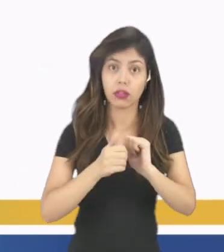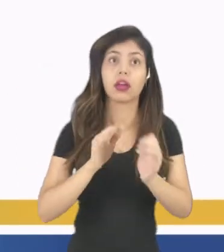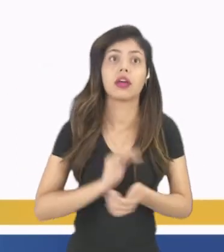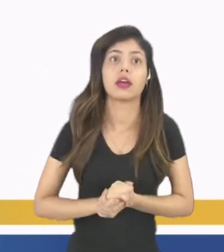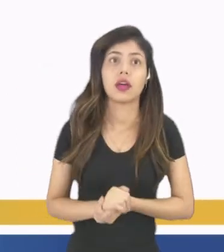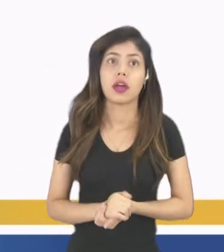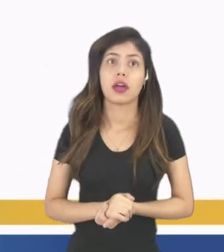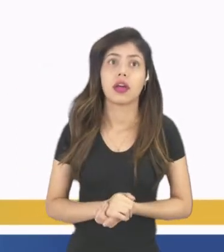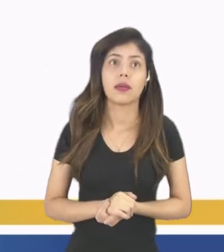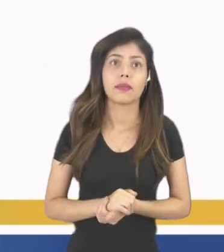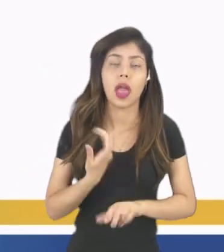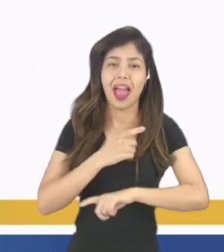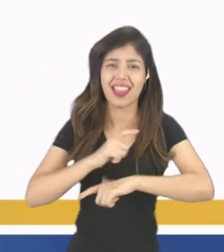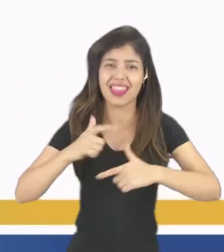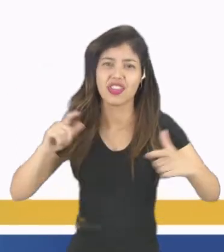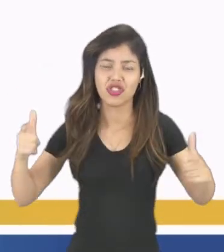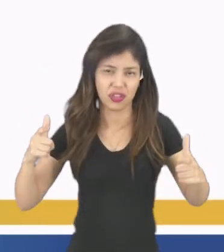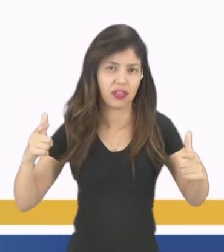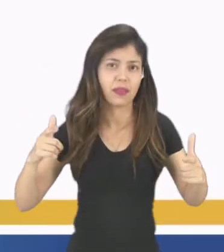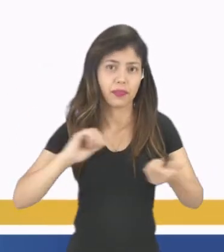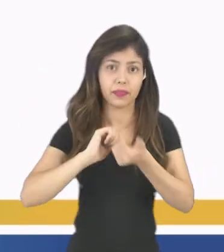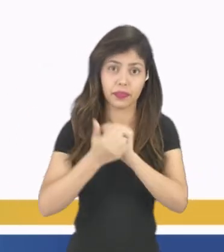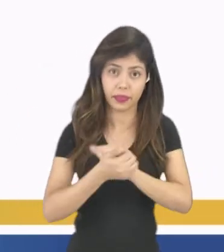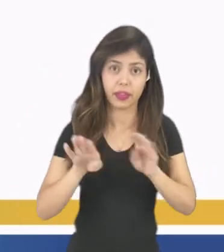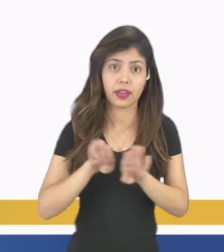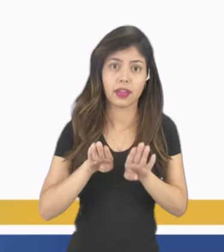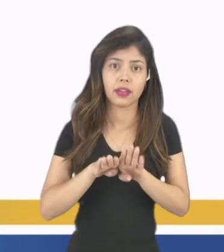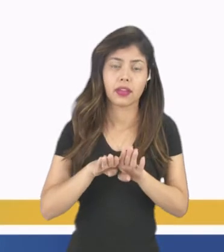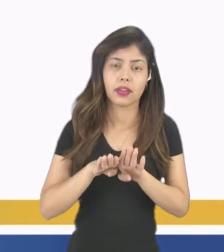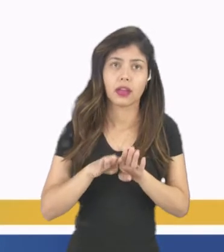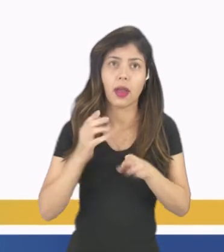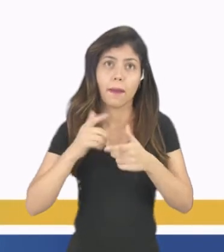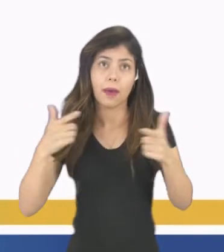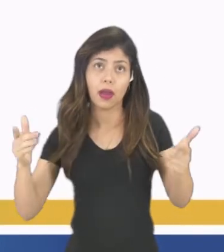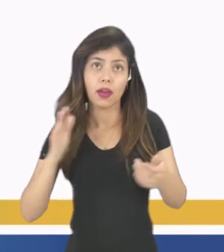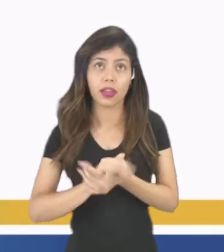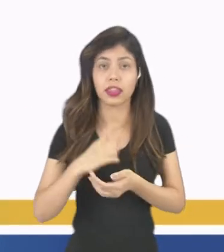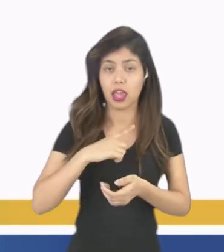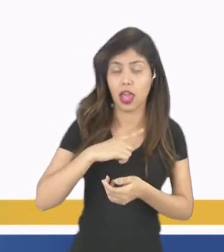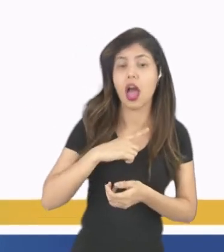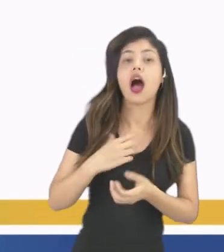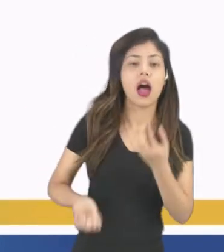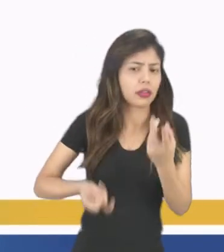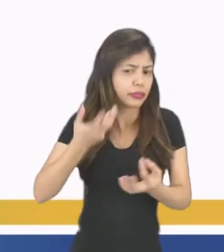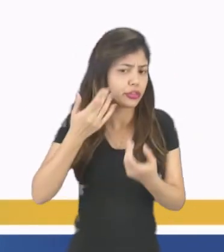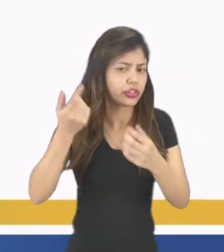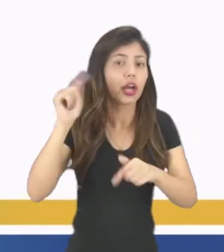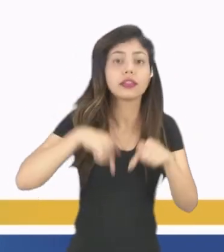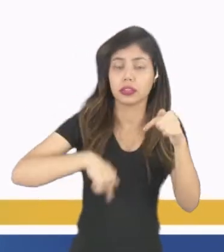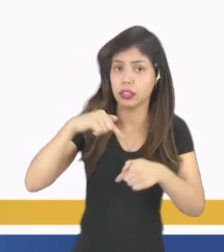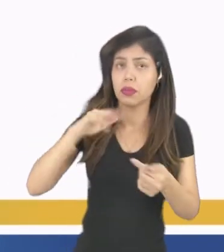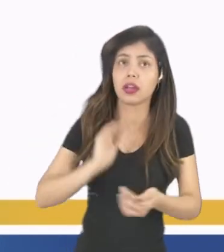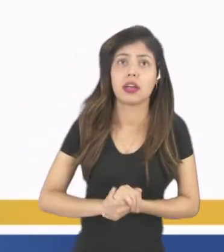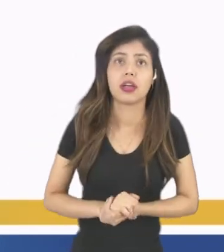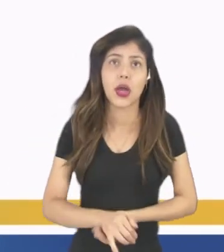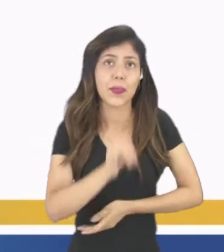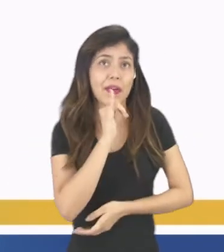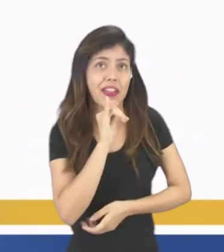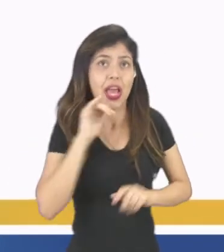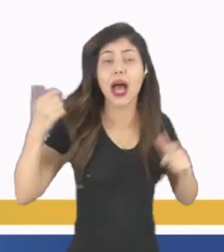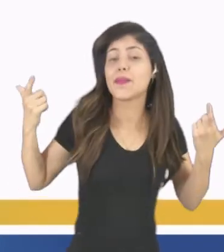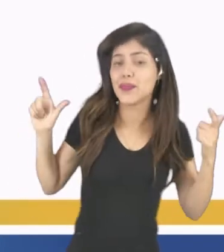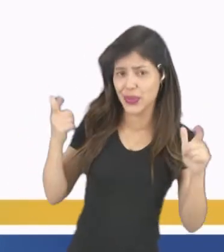energia maior que a energia mínima necessária para que ocorra essa reação química. Essa energia mínima, que deve